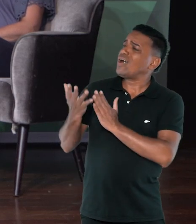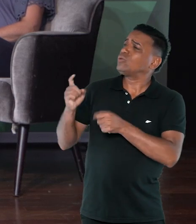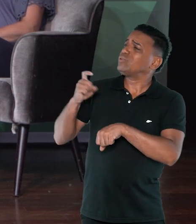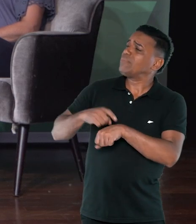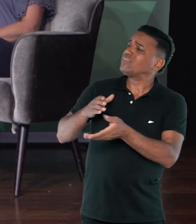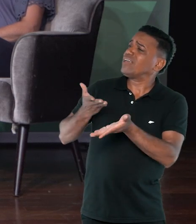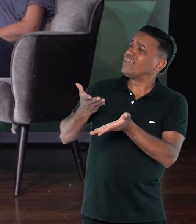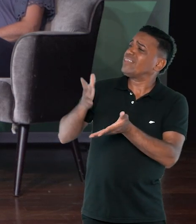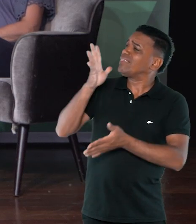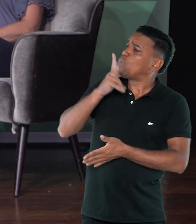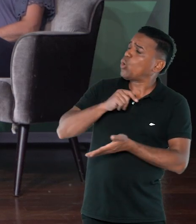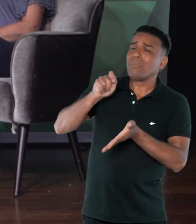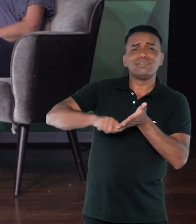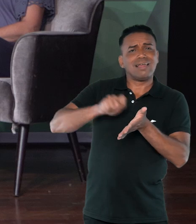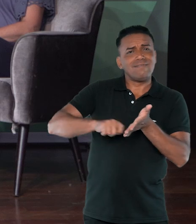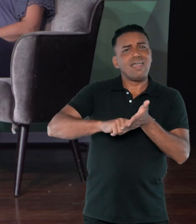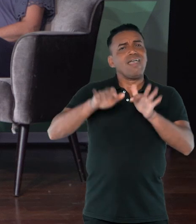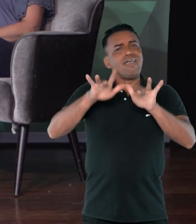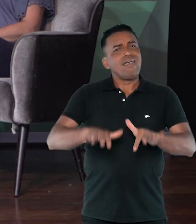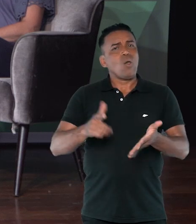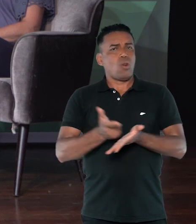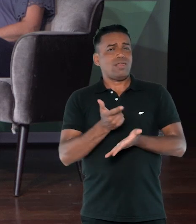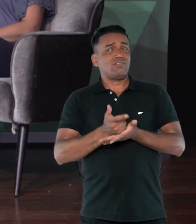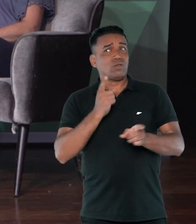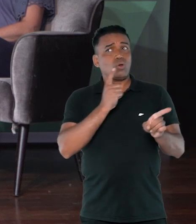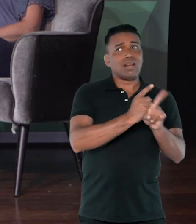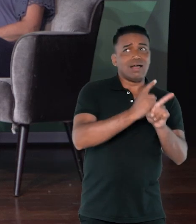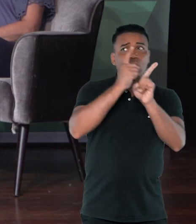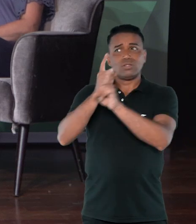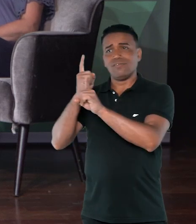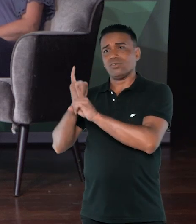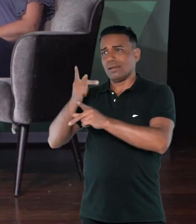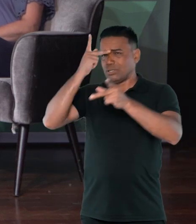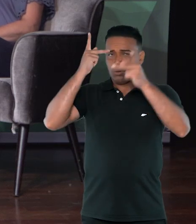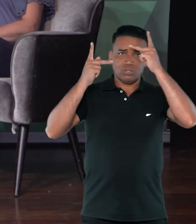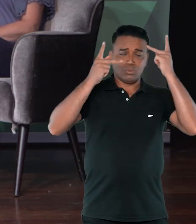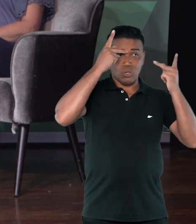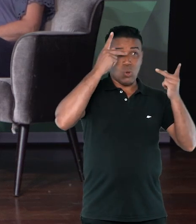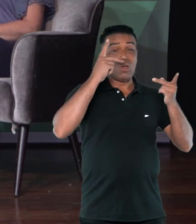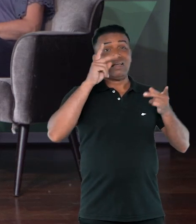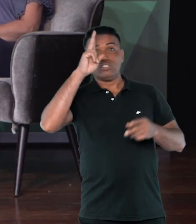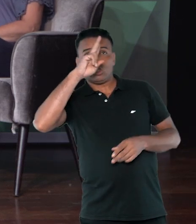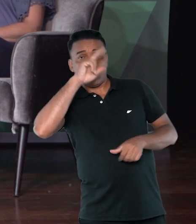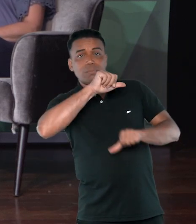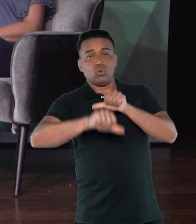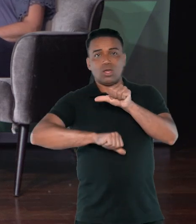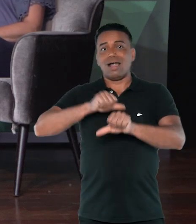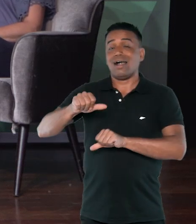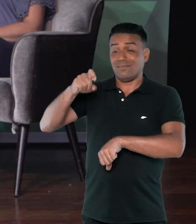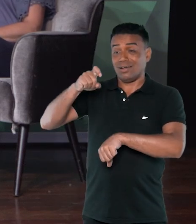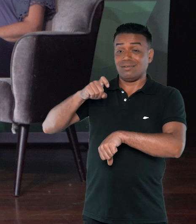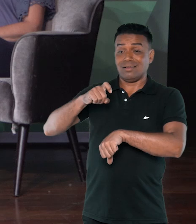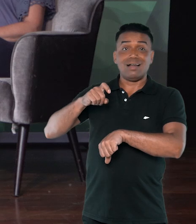mesma depois que você escreveu. Qual foi o processo de produção desse livro? Josane, é